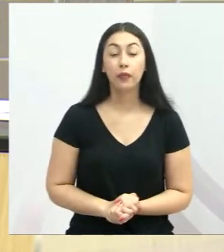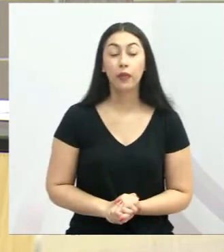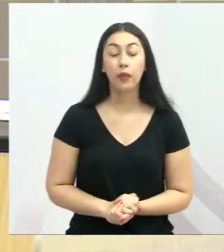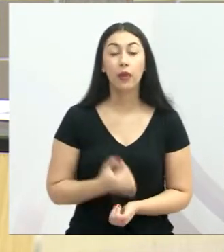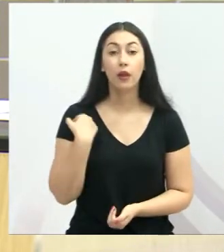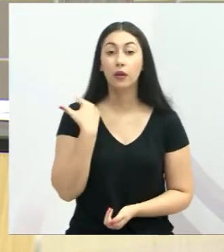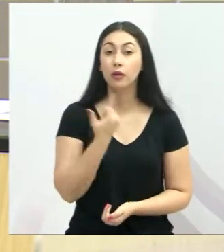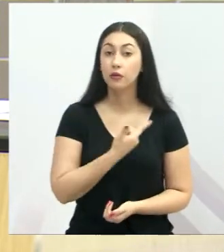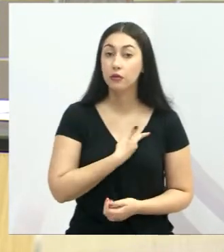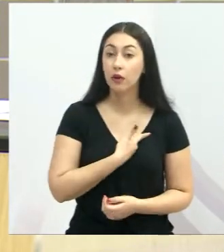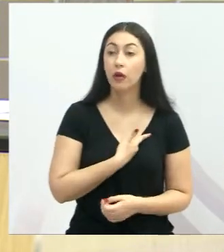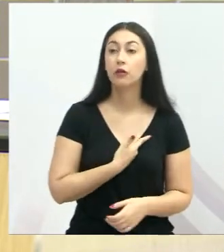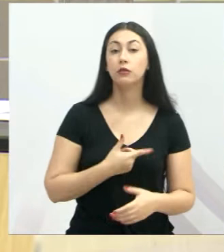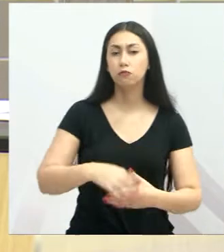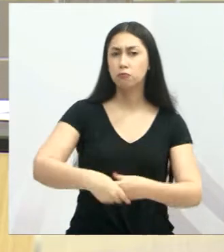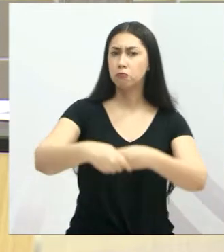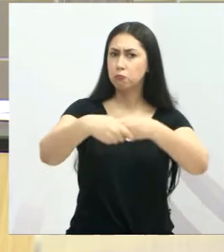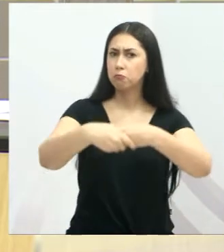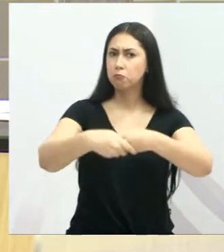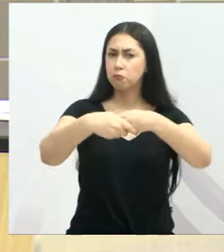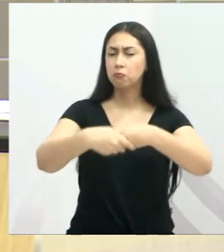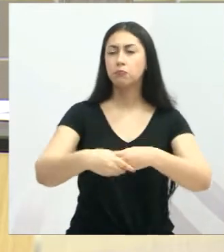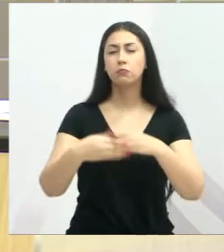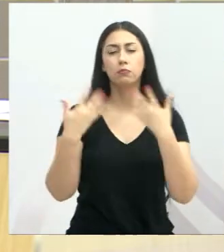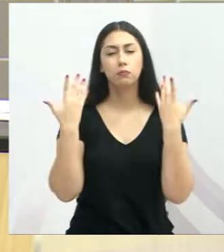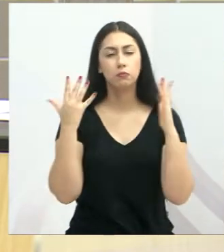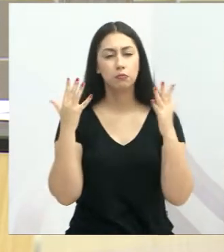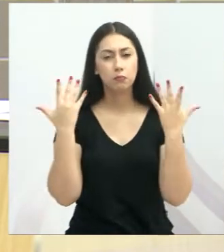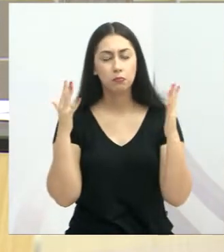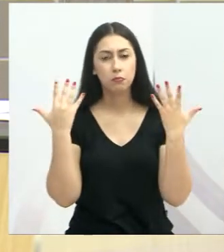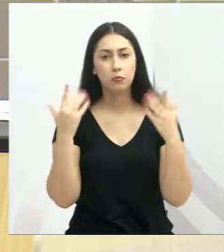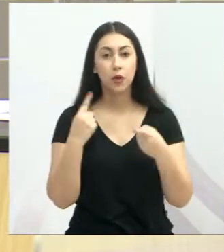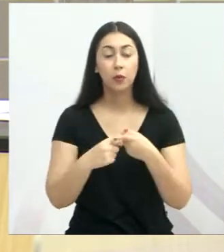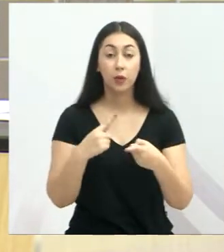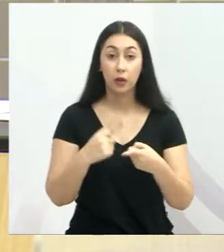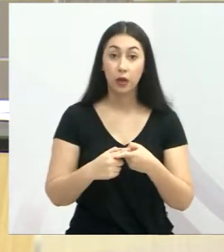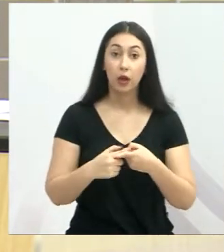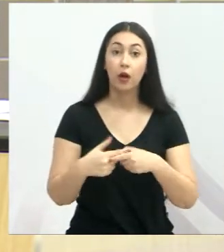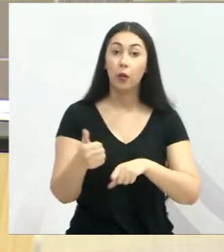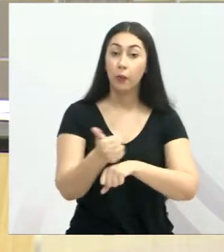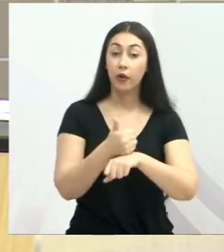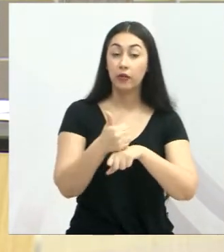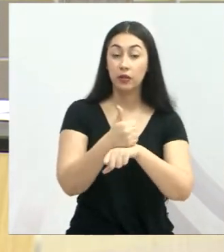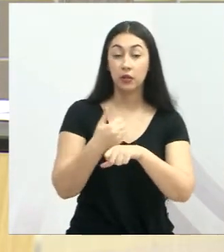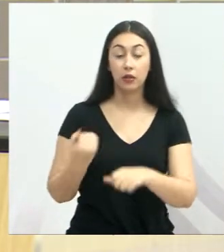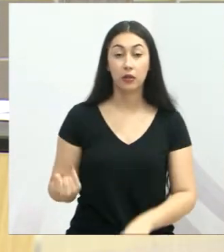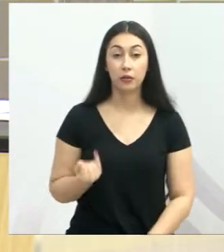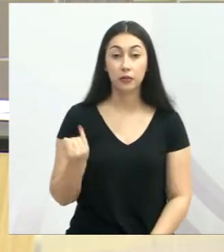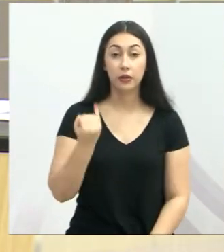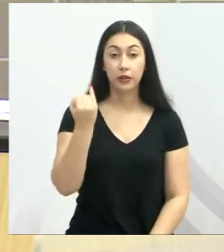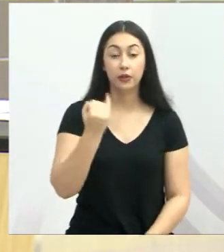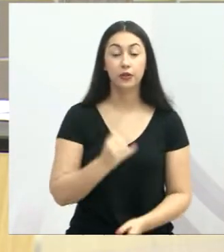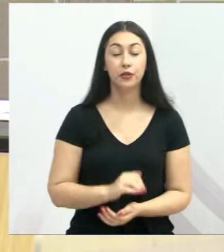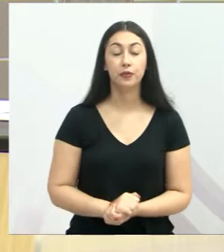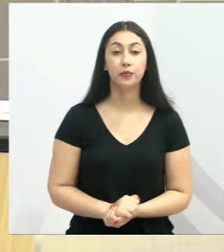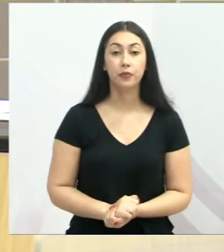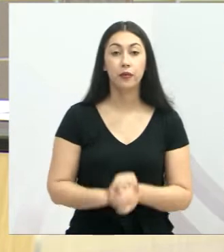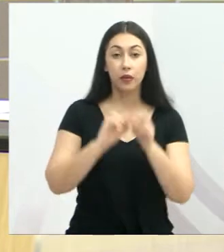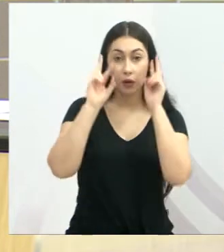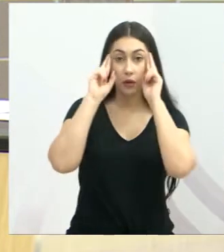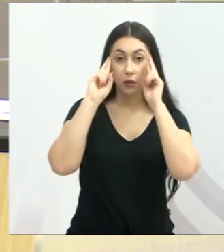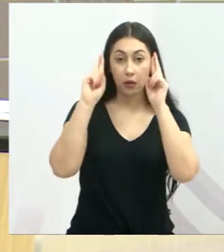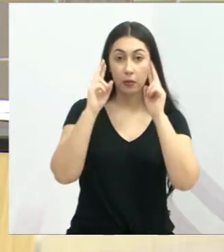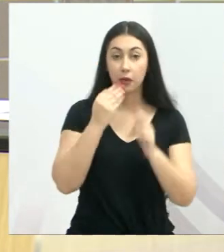nossos mais sinceros cumprimentos pelo transcurso da data dedicada à importante profissão. Feito esse registro,